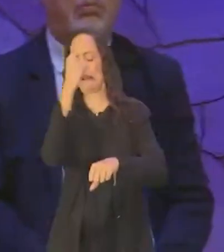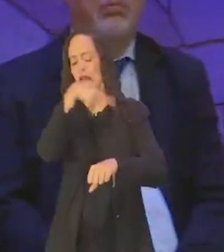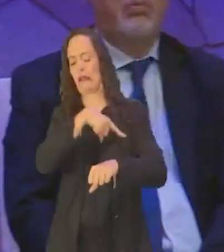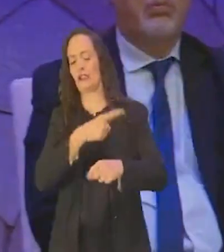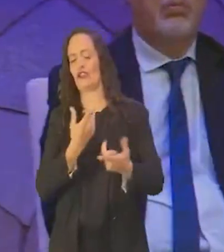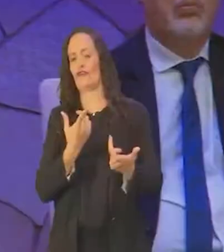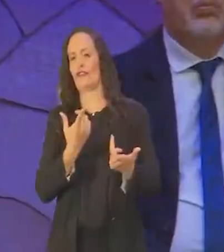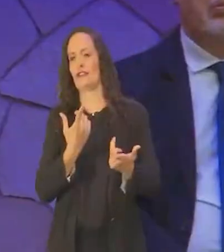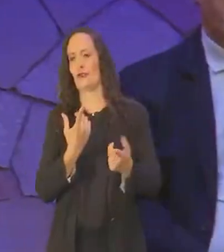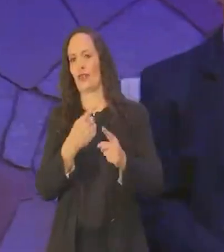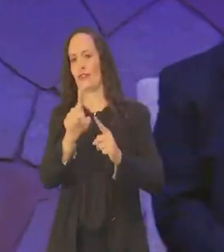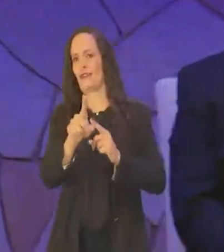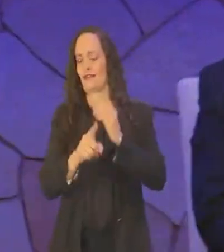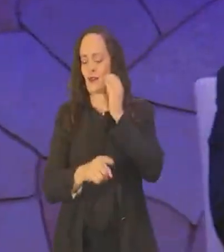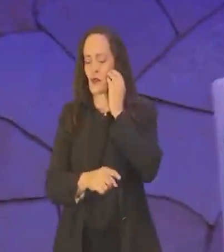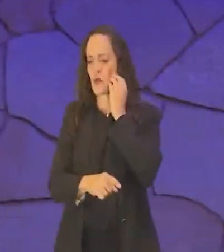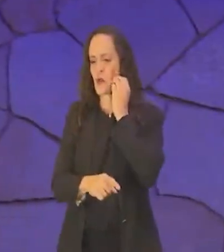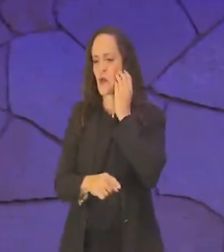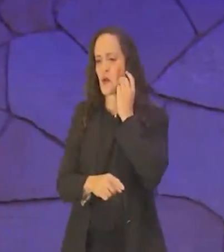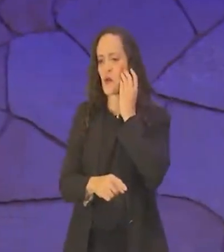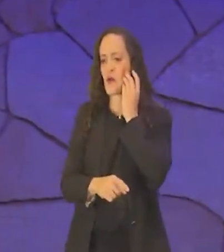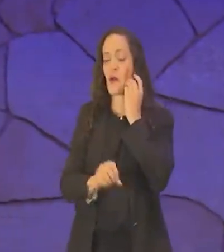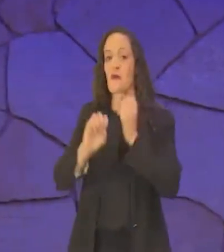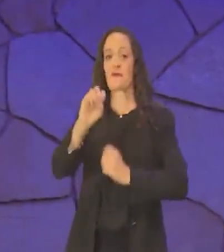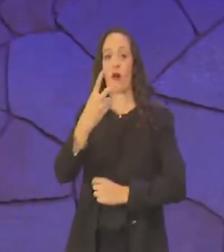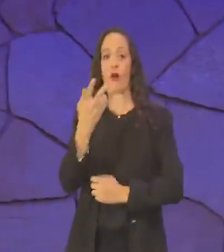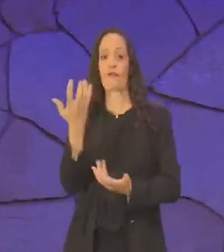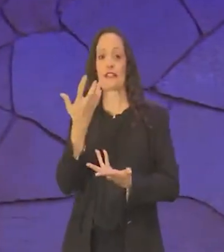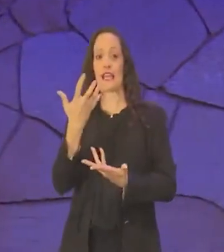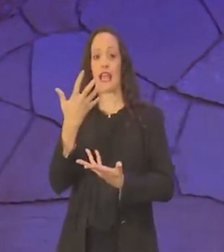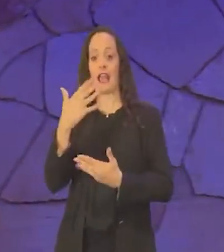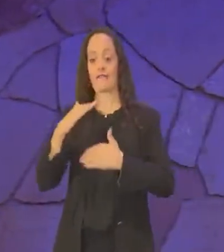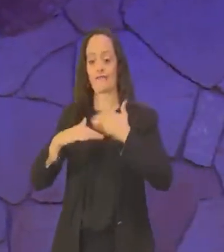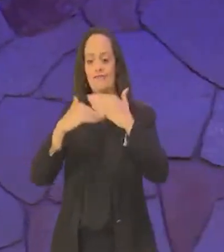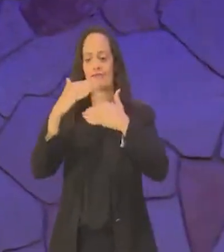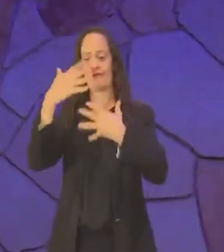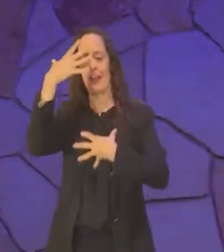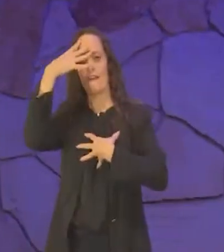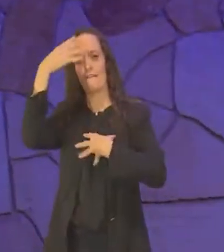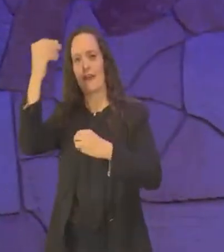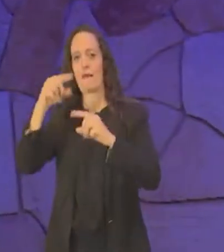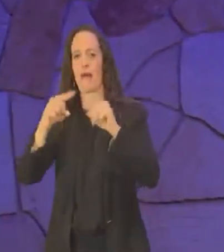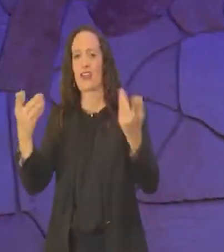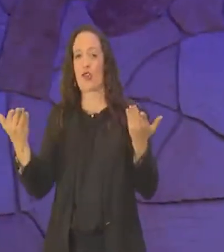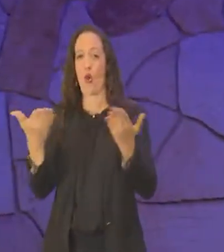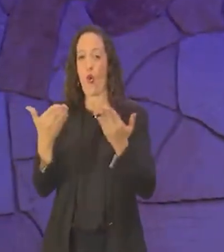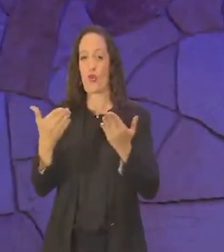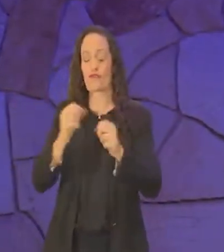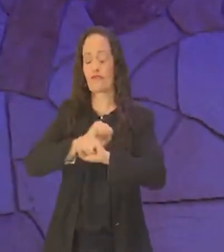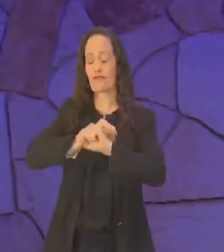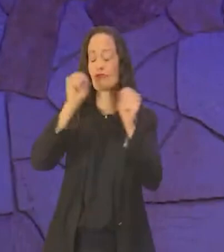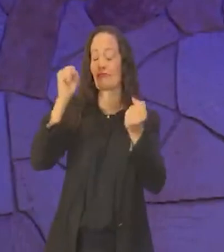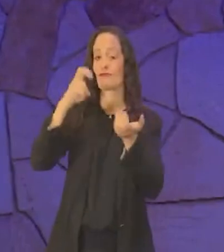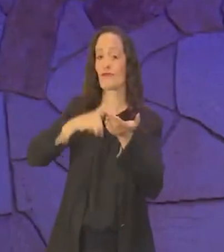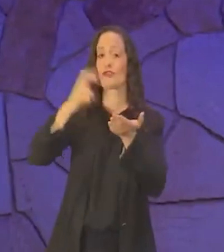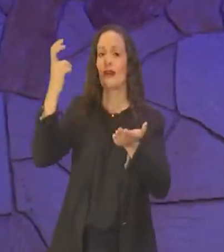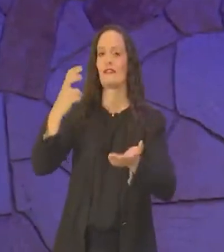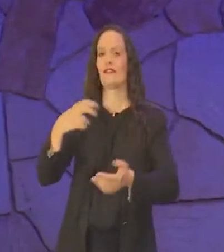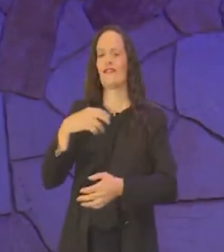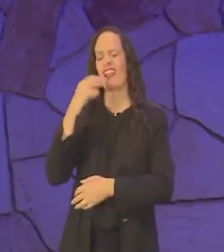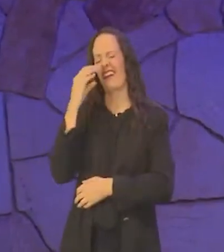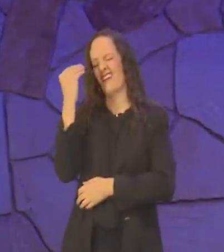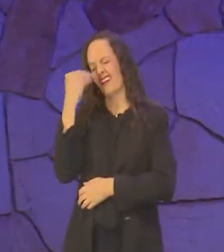Talvez você planejou crescer um pouco mais na sua fé e hoje de manhã você não acordou para vir no culto da manhã, você está no culto da